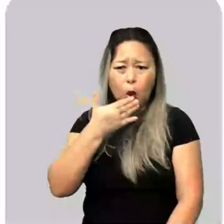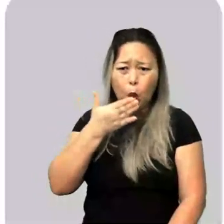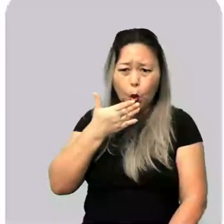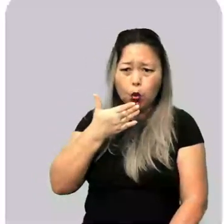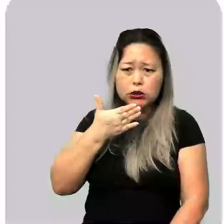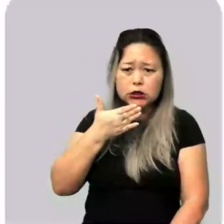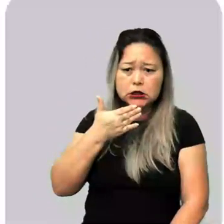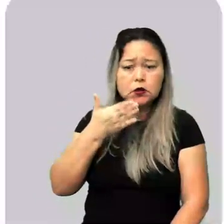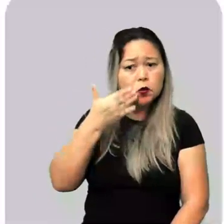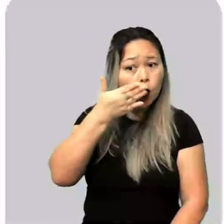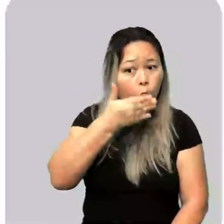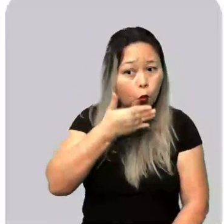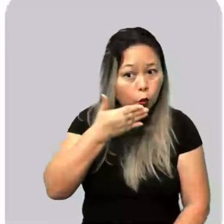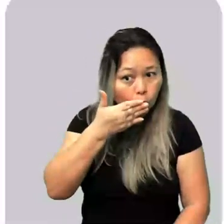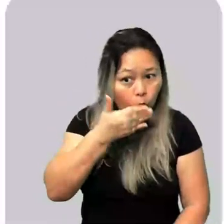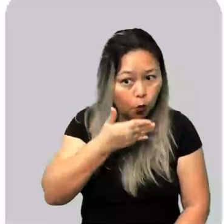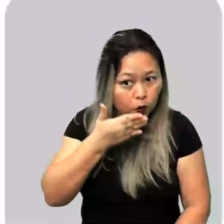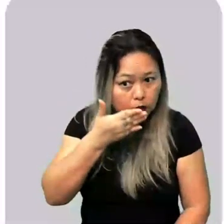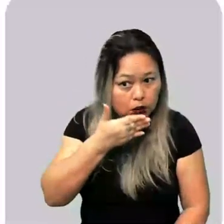adocicado.